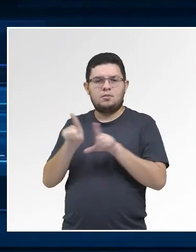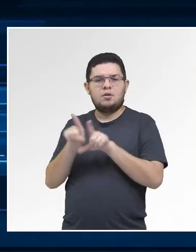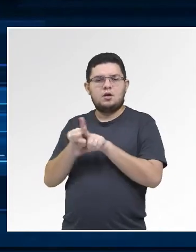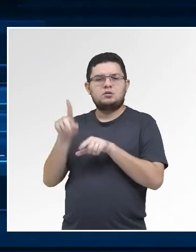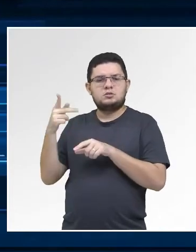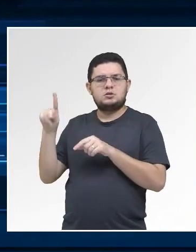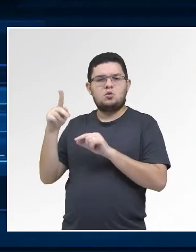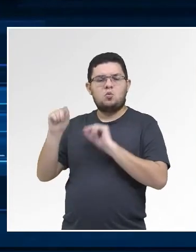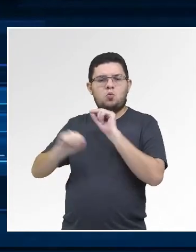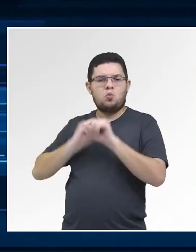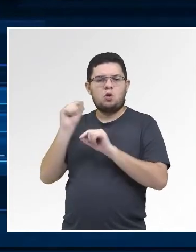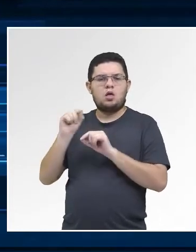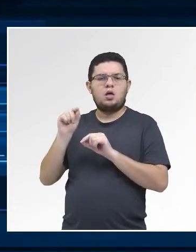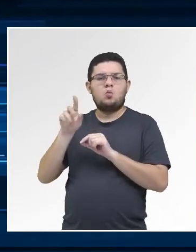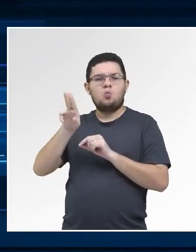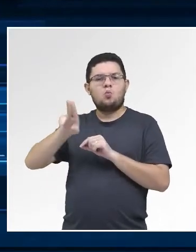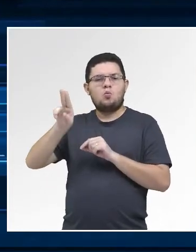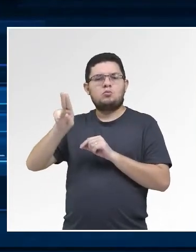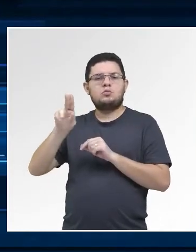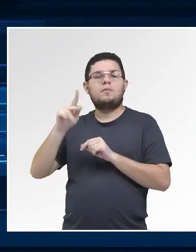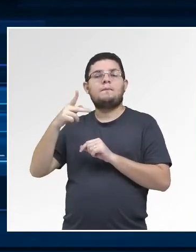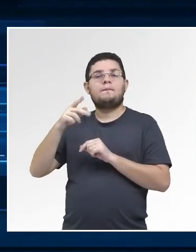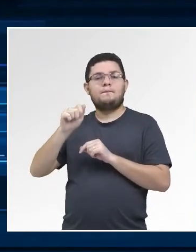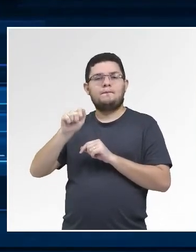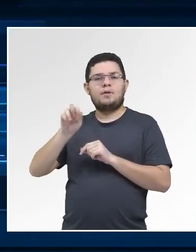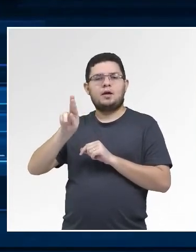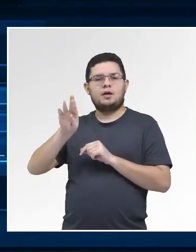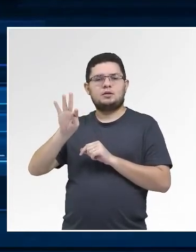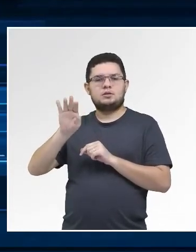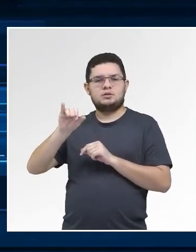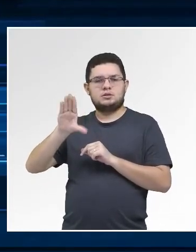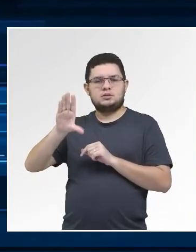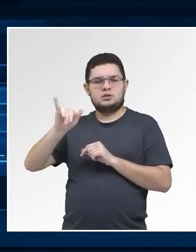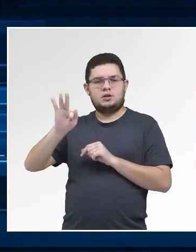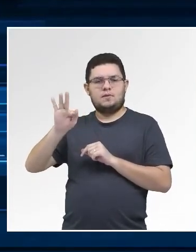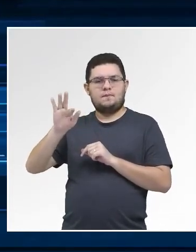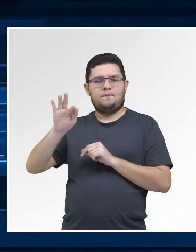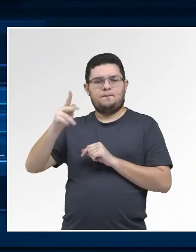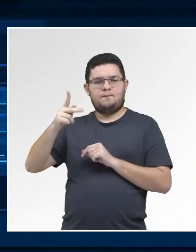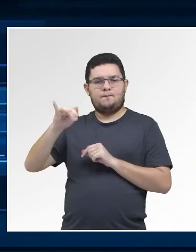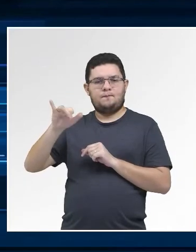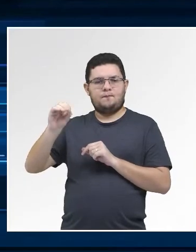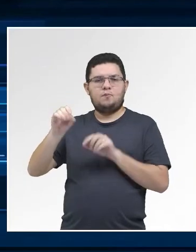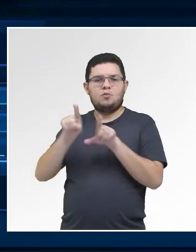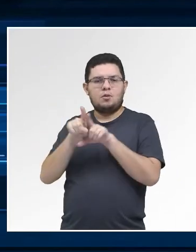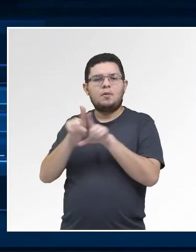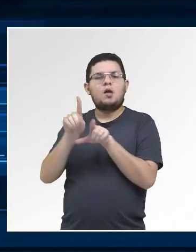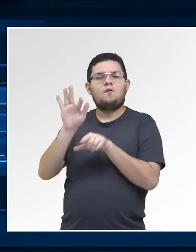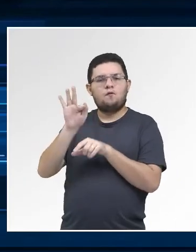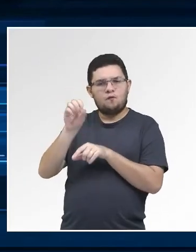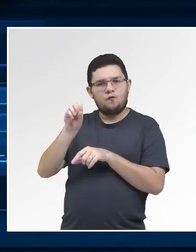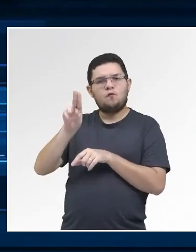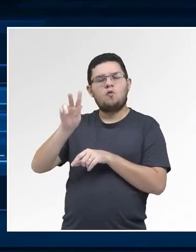é fought, ok? É igual com a forma do passado. A gente tem mais exemplos para vocês visualizarem aí. Vamos lá.